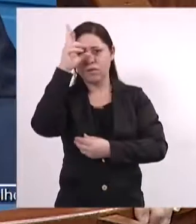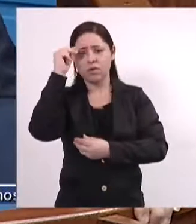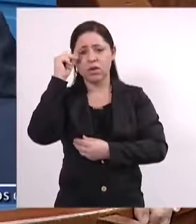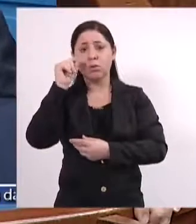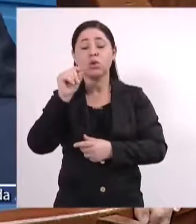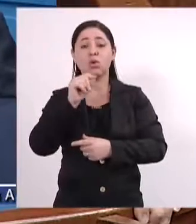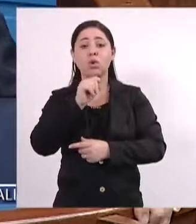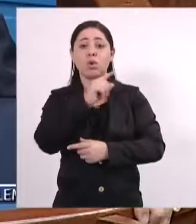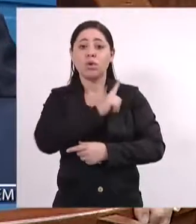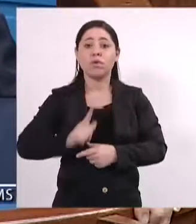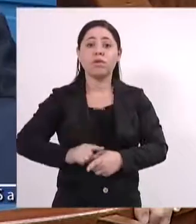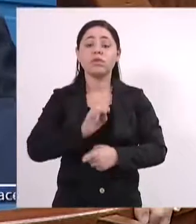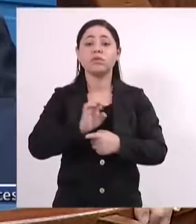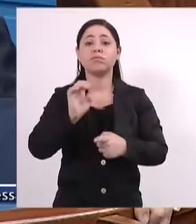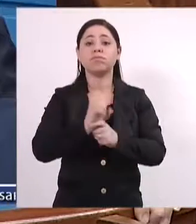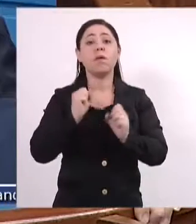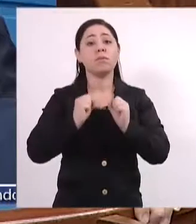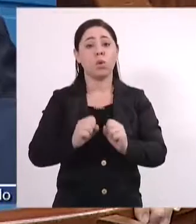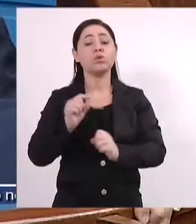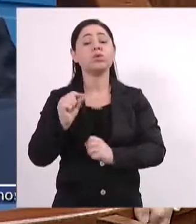governo do Estado pudesse